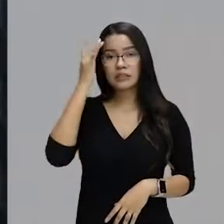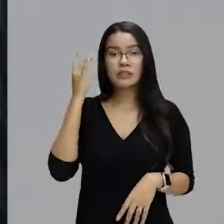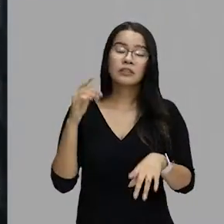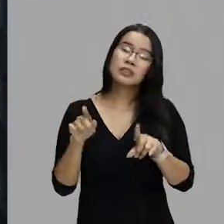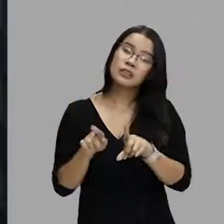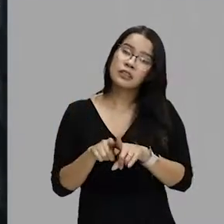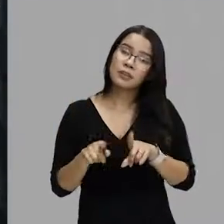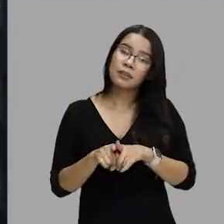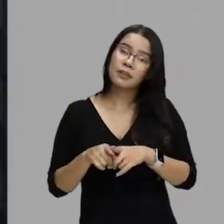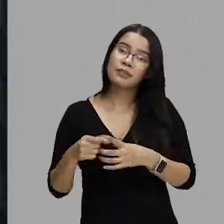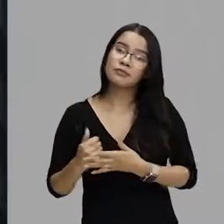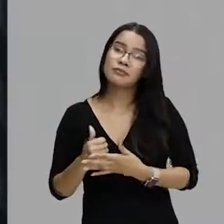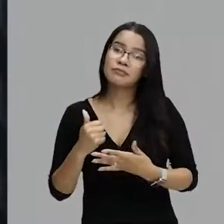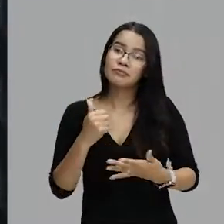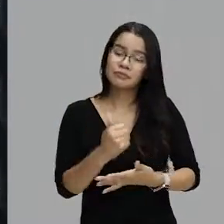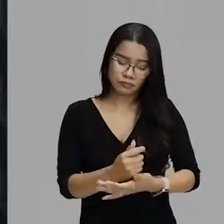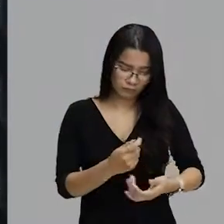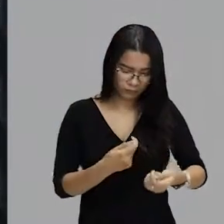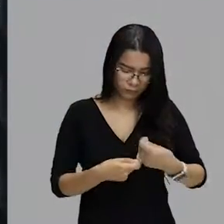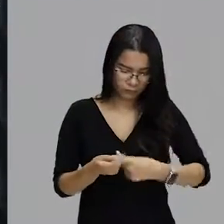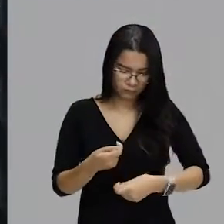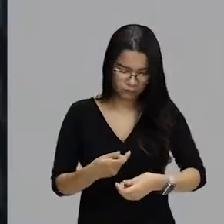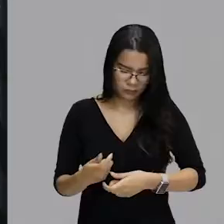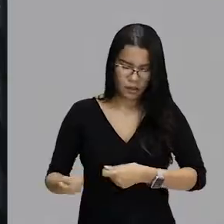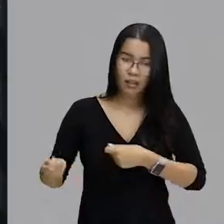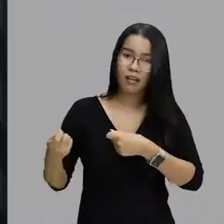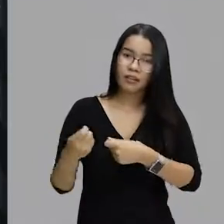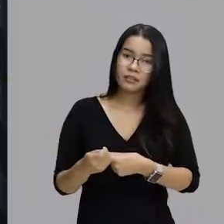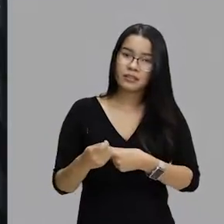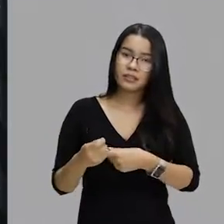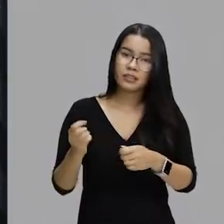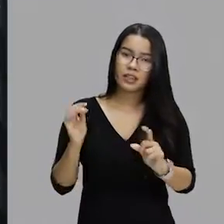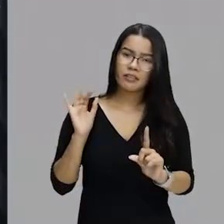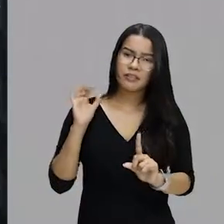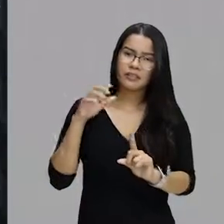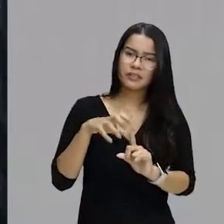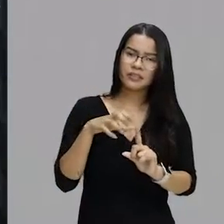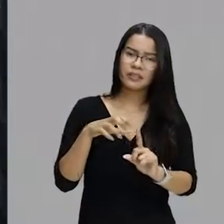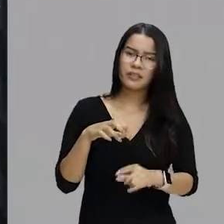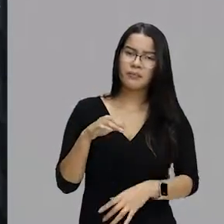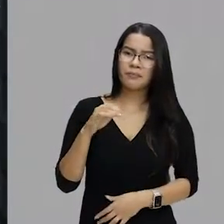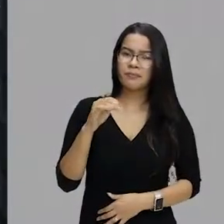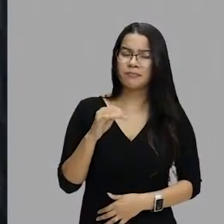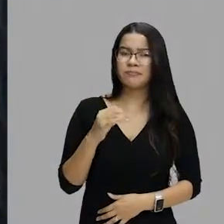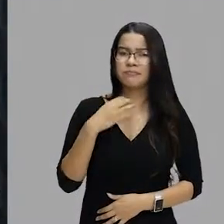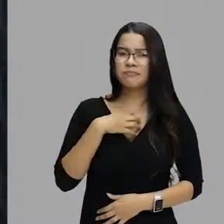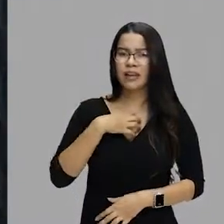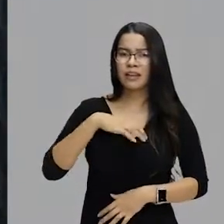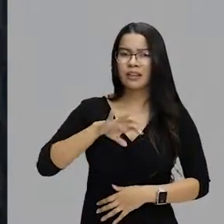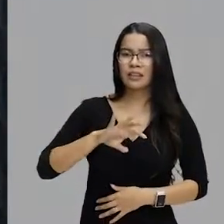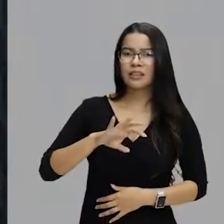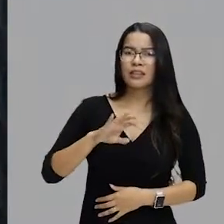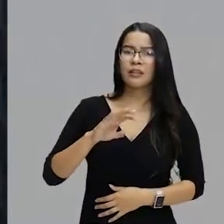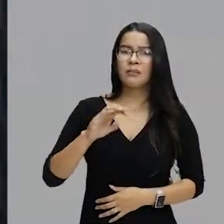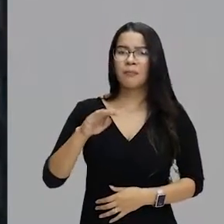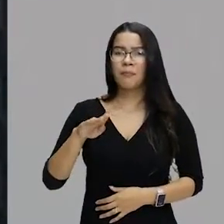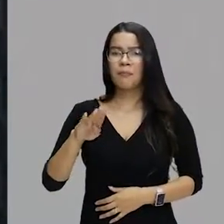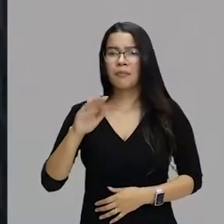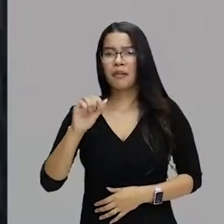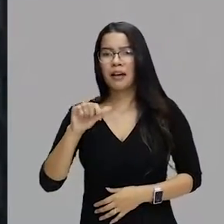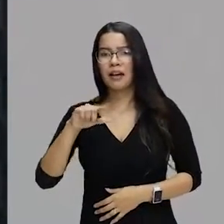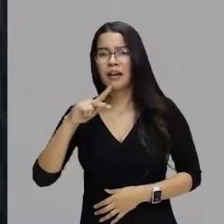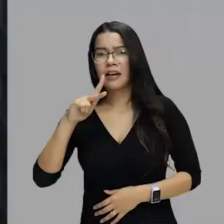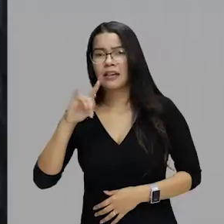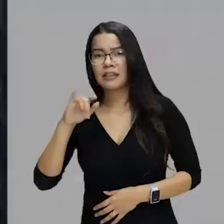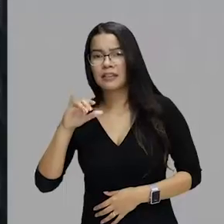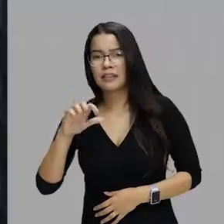também ajudaram no financiamento na invasão da Baía dos Porcos. Ou seja, invadem a Baía